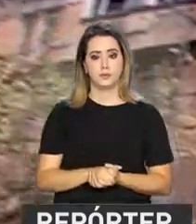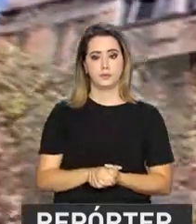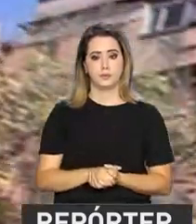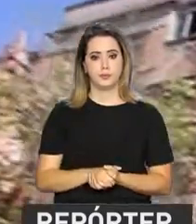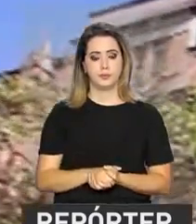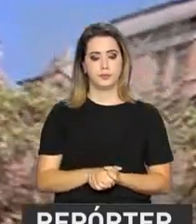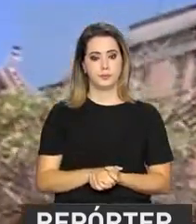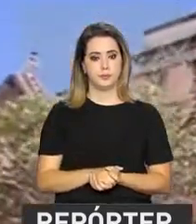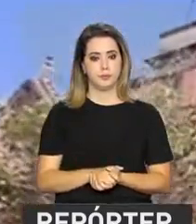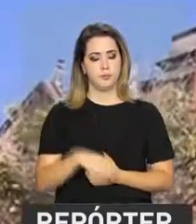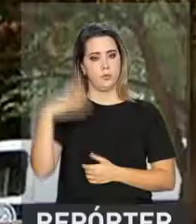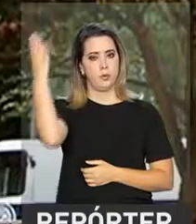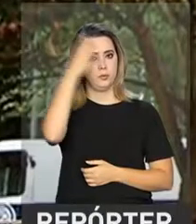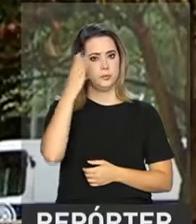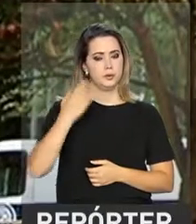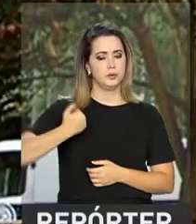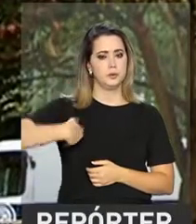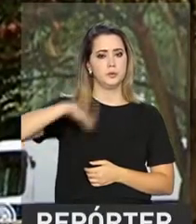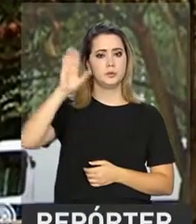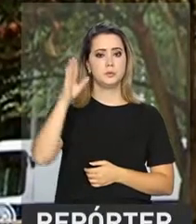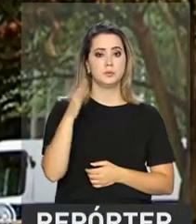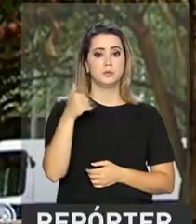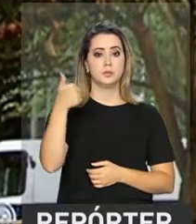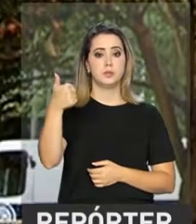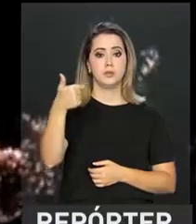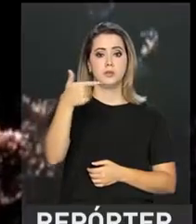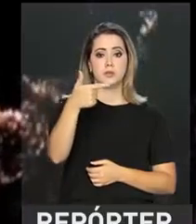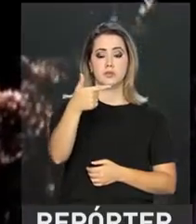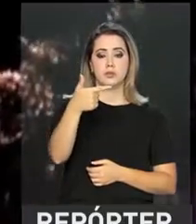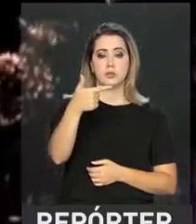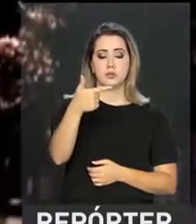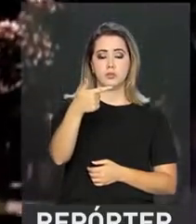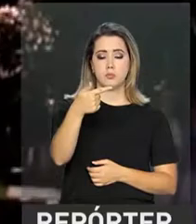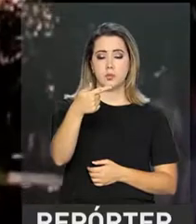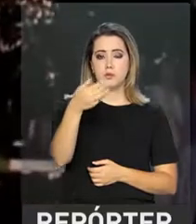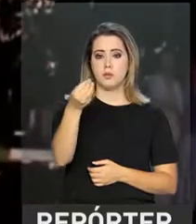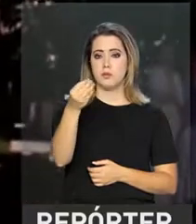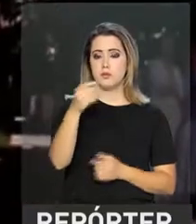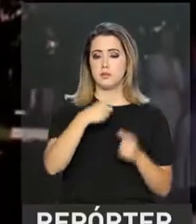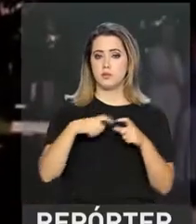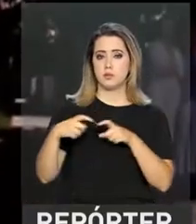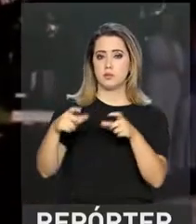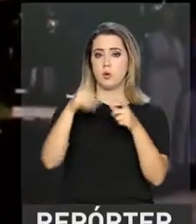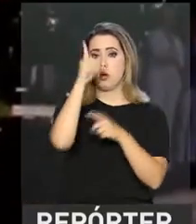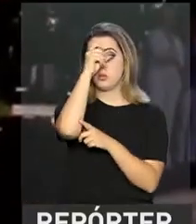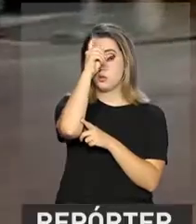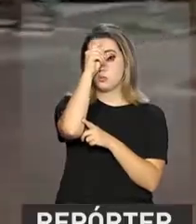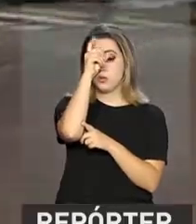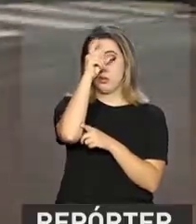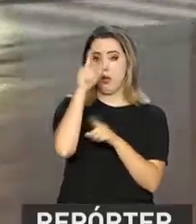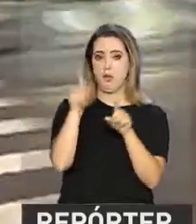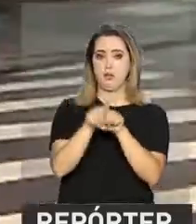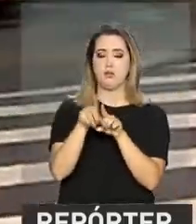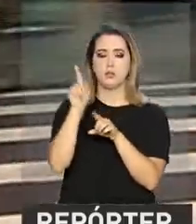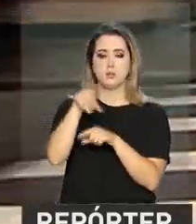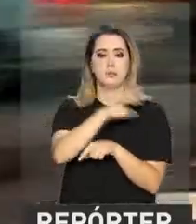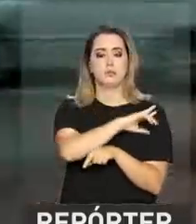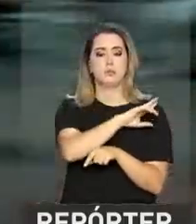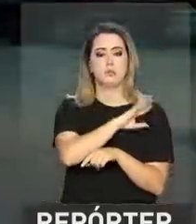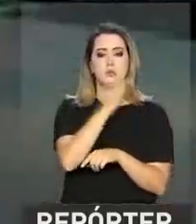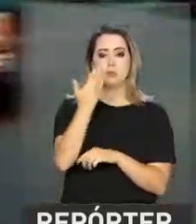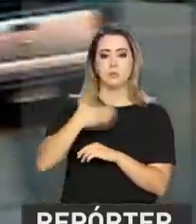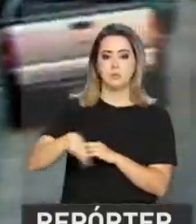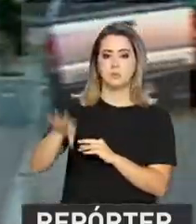o brasil tem mais de 1700 santas casas e hospitais filantrópicos que são responsáveis pela metade